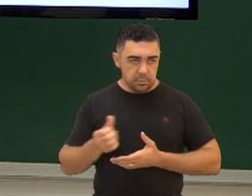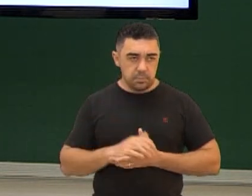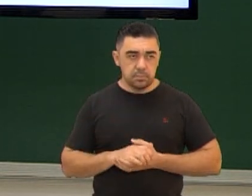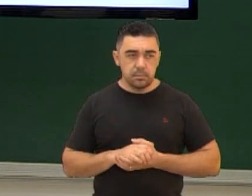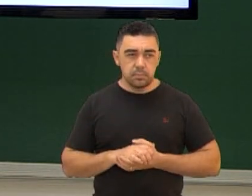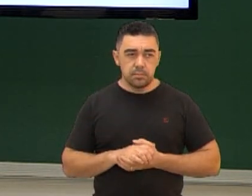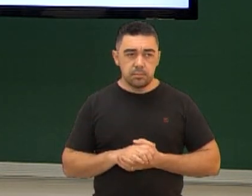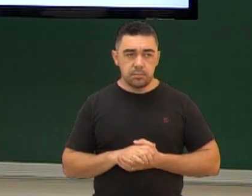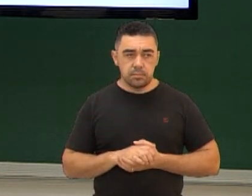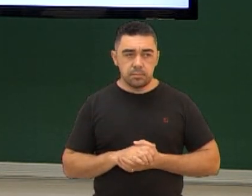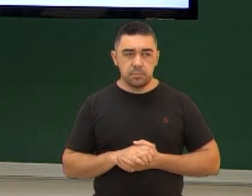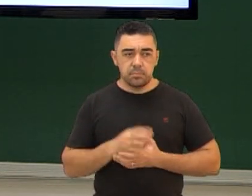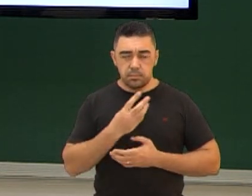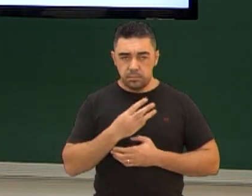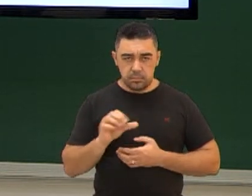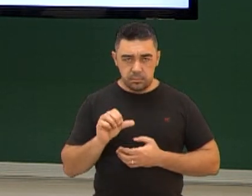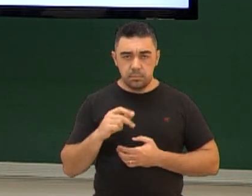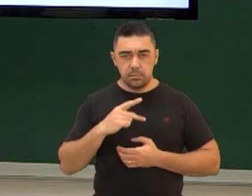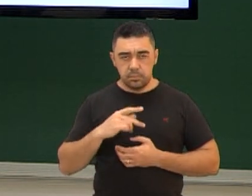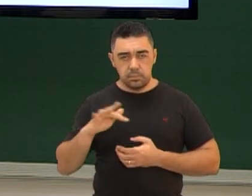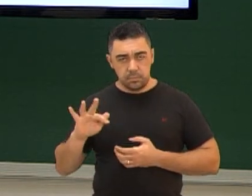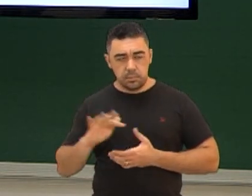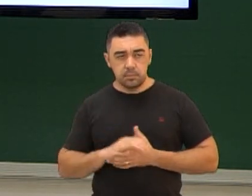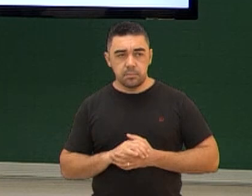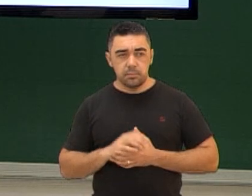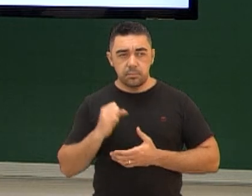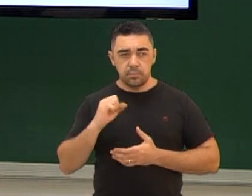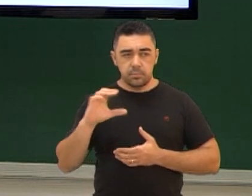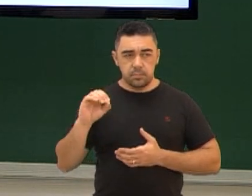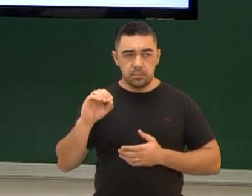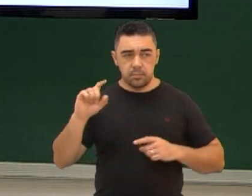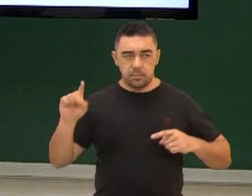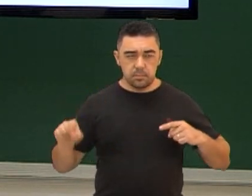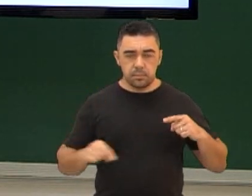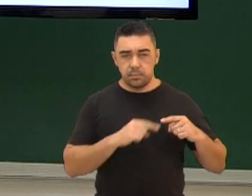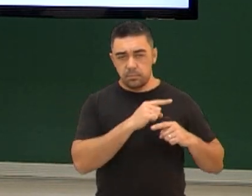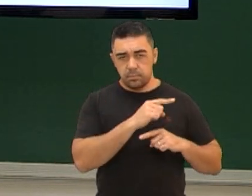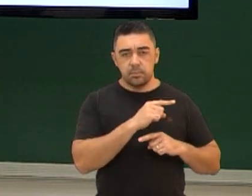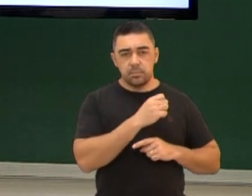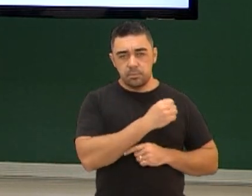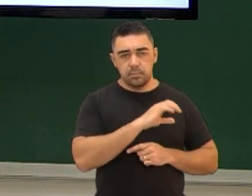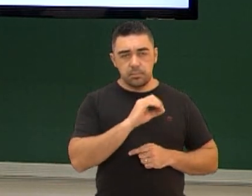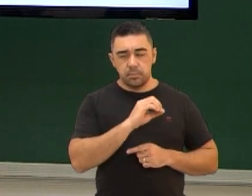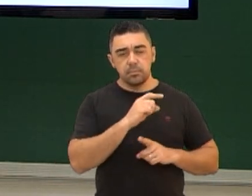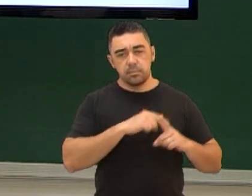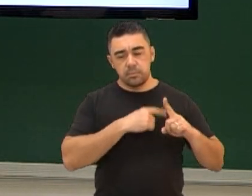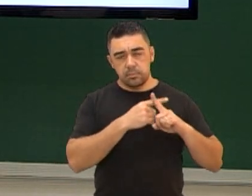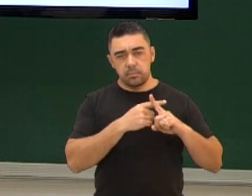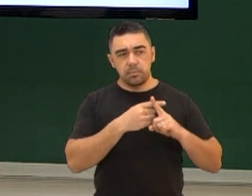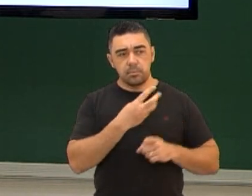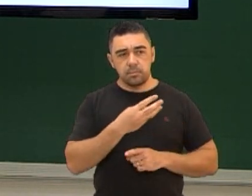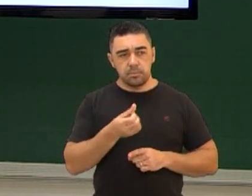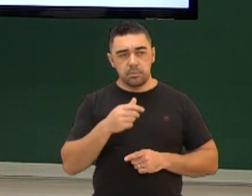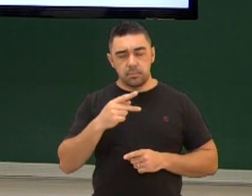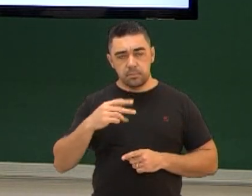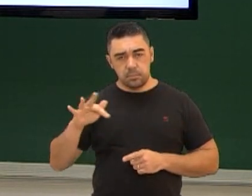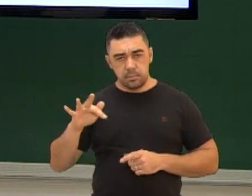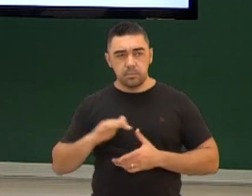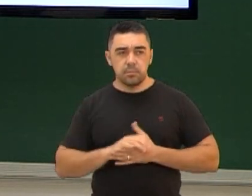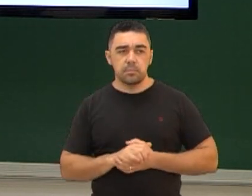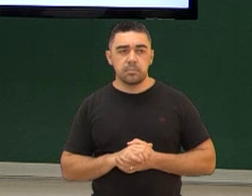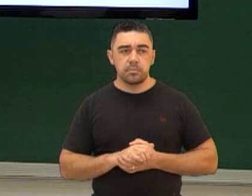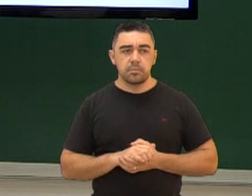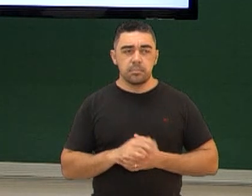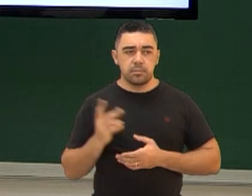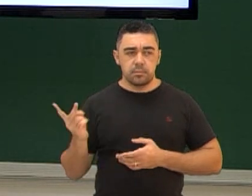então isso aqui é 36 picofarad. E o 80 que está multiplicando aqui, 80 vezes 36 picofarad. Como eu coloquei 80